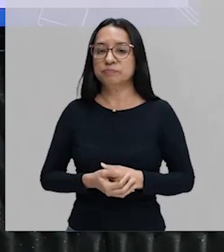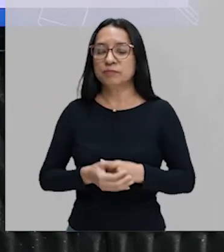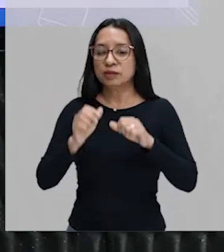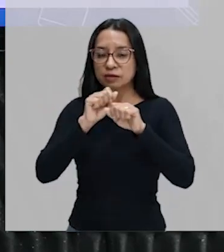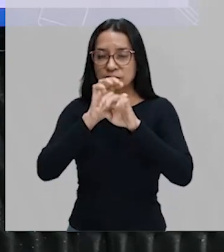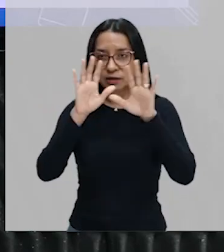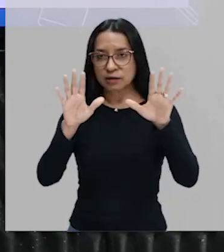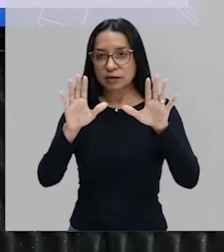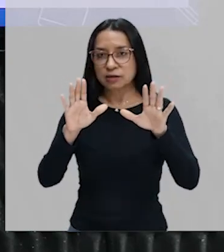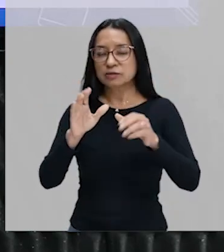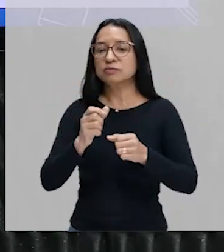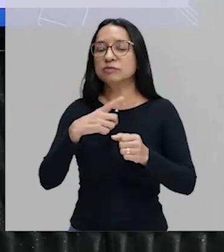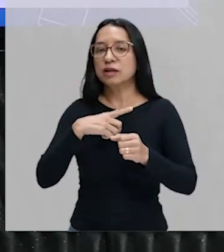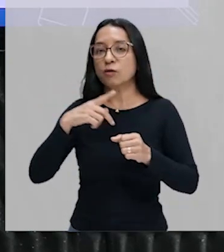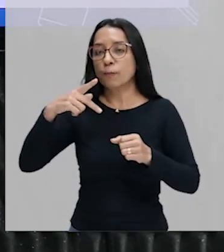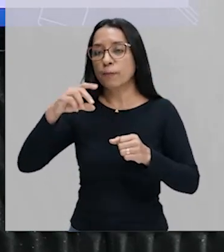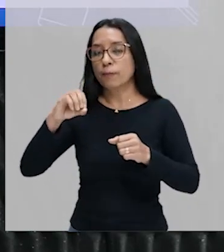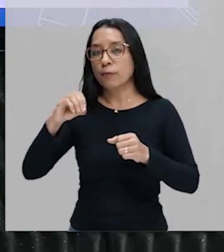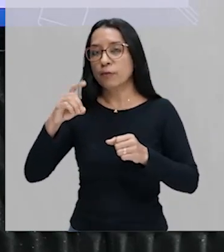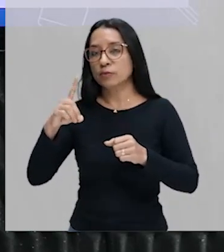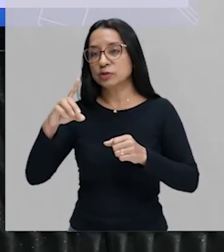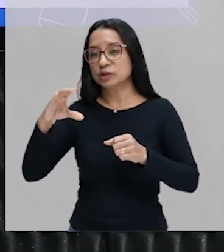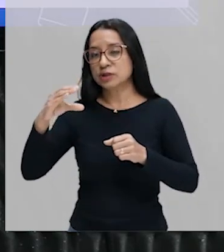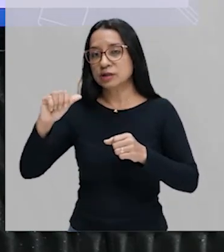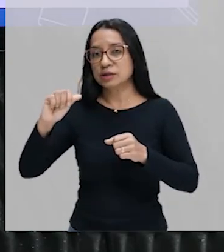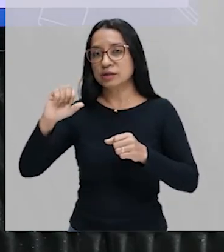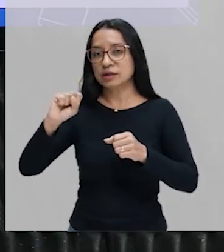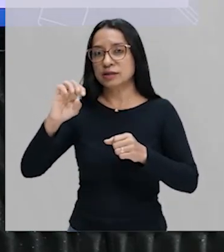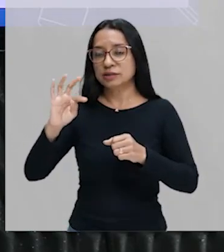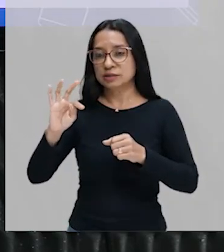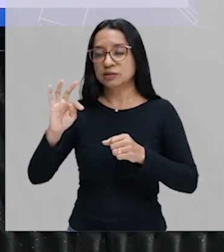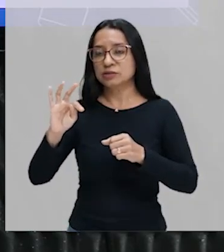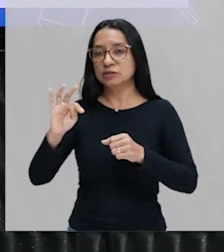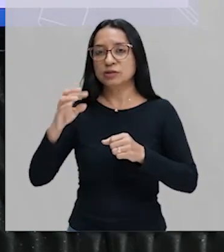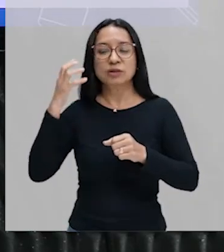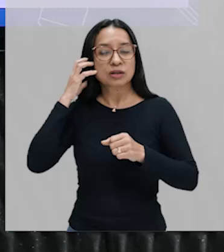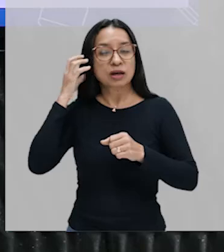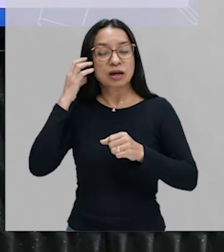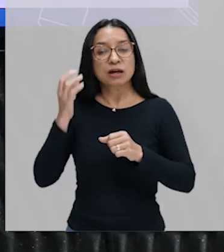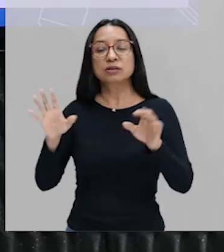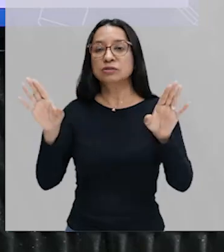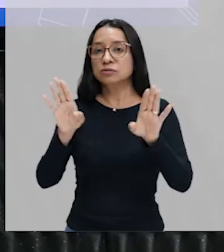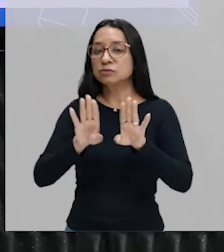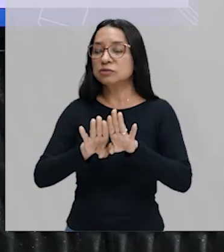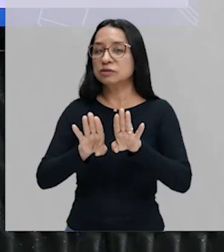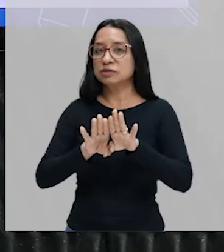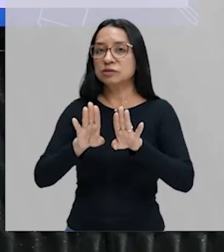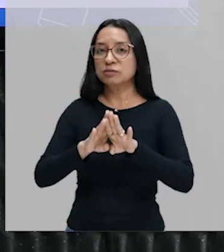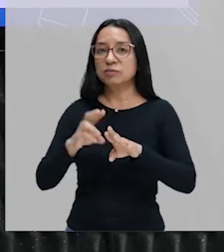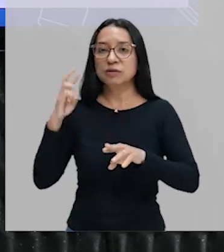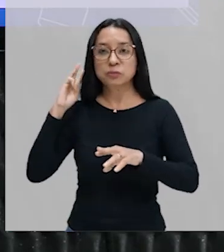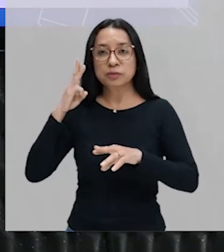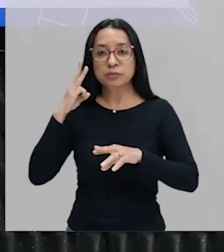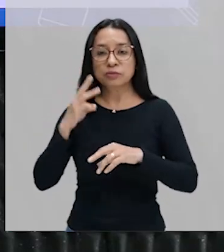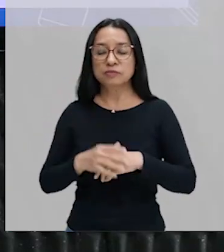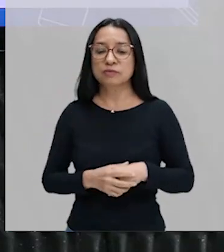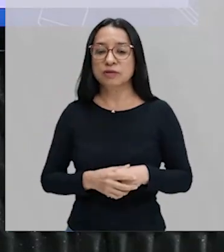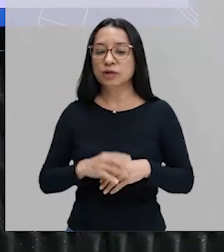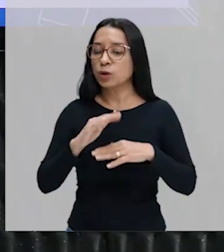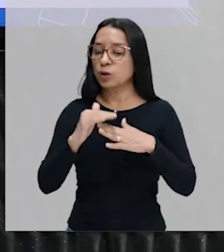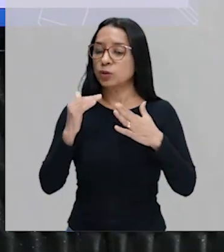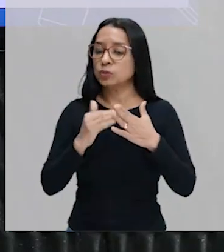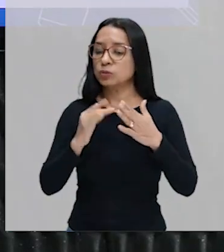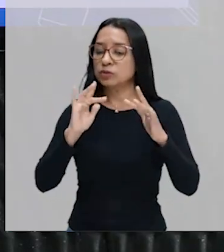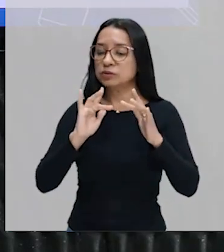os nossos podcasts, tá? Pela Rádio Timbira e também na plataforma do Spotify. Então, todas aí